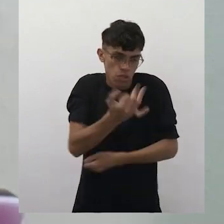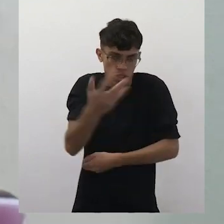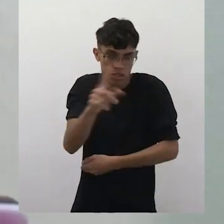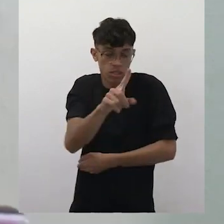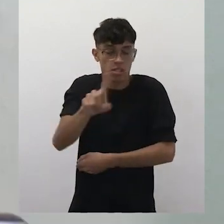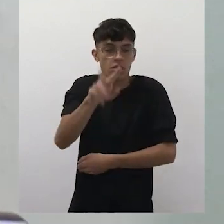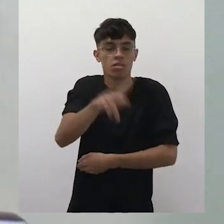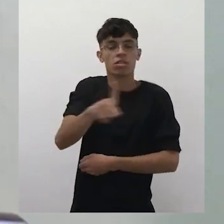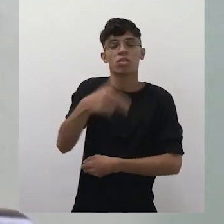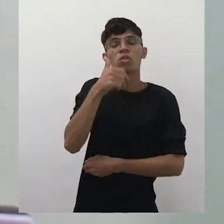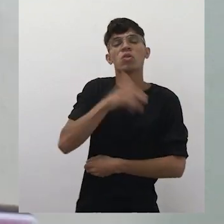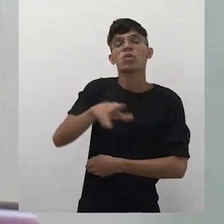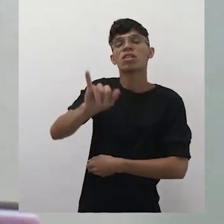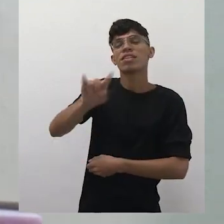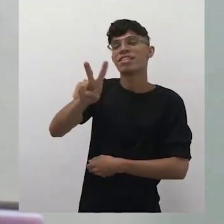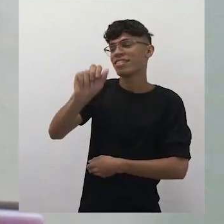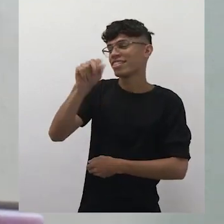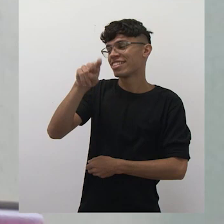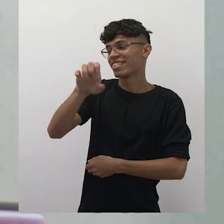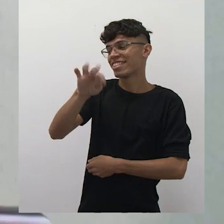Professora Ivanete,